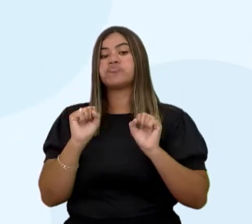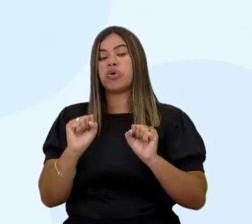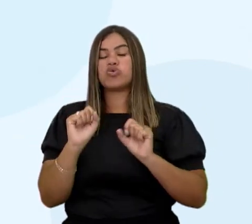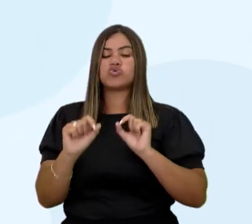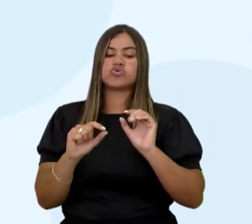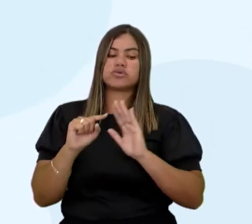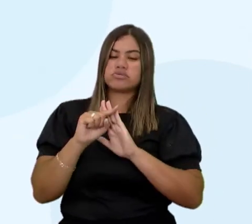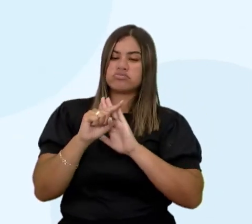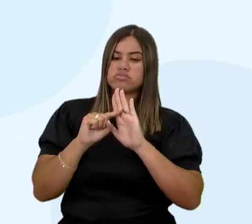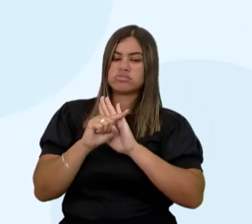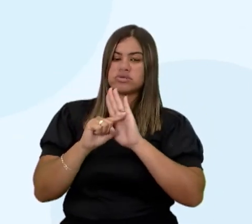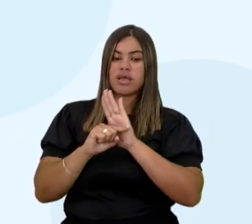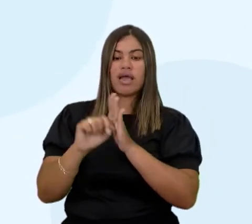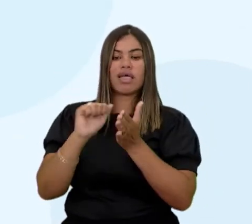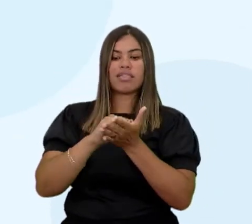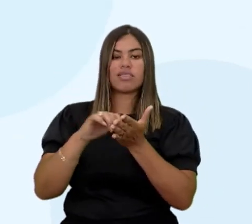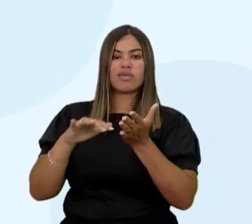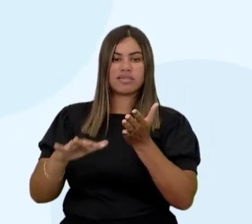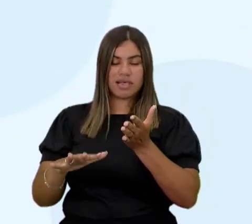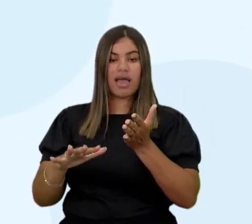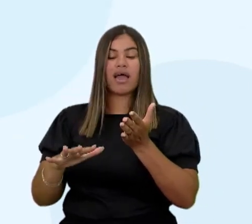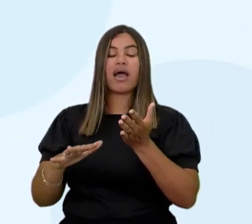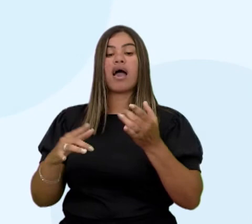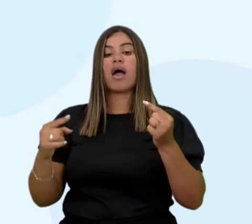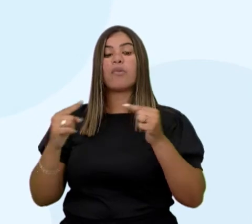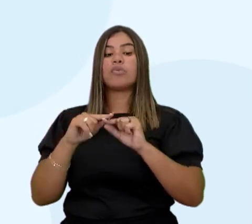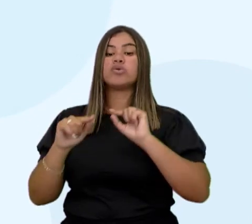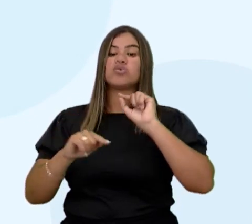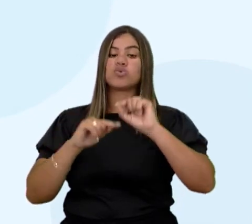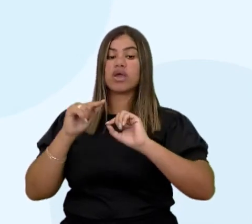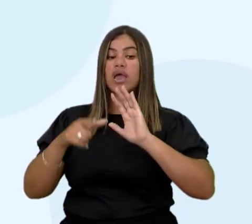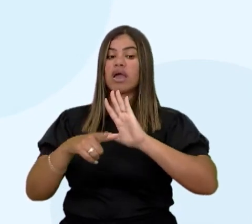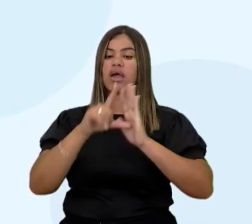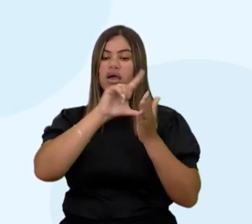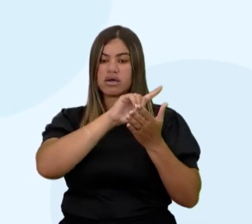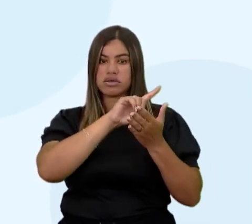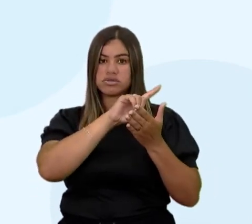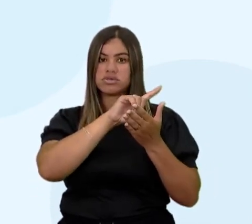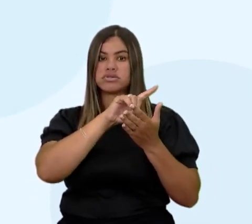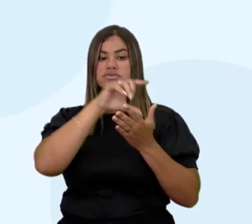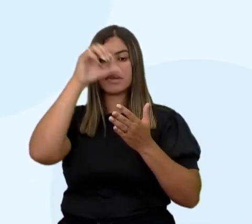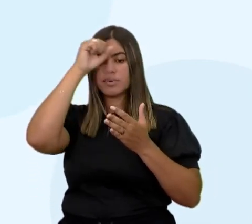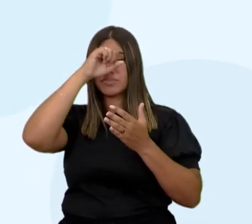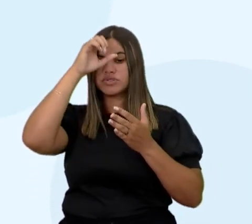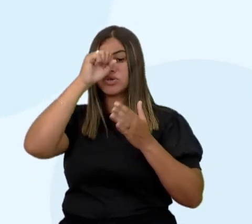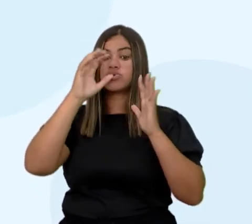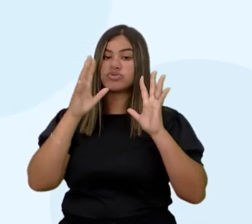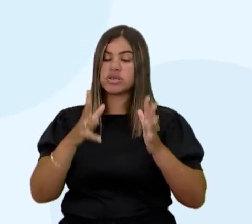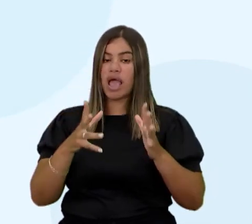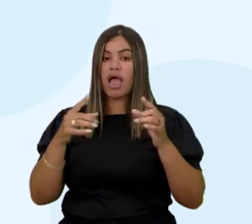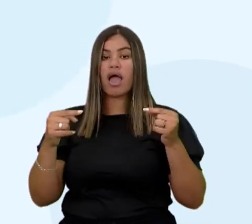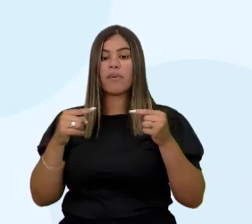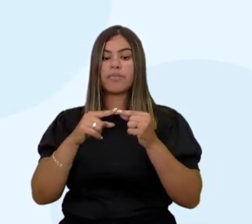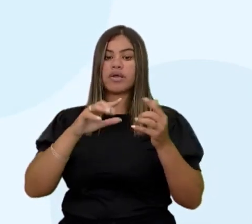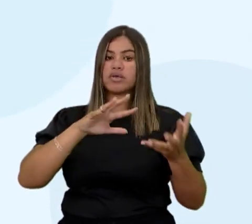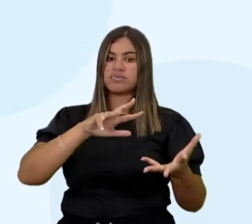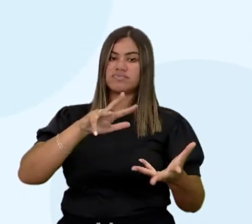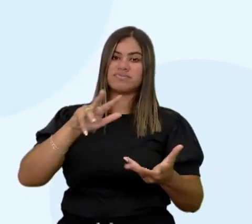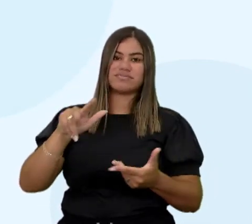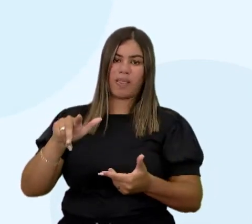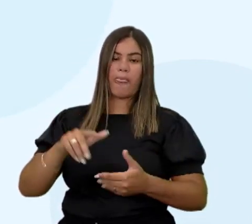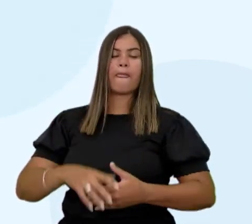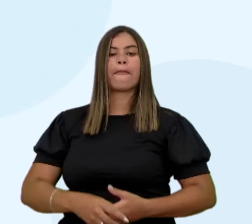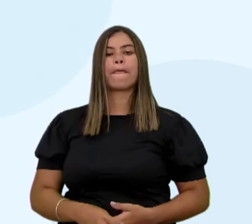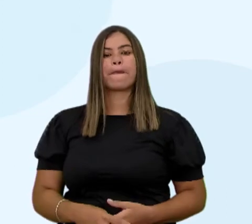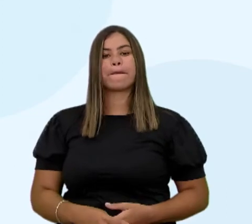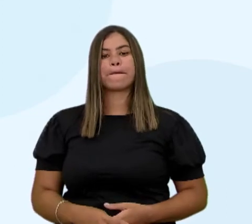sondagem sobre o conhecimento prévio aí dos estudantes, aí no caso o professor, referente à formação do planeta Terra, né?